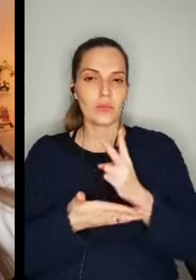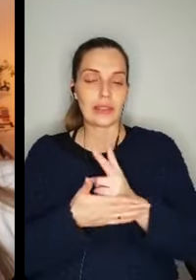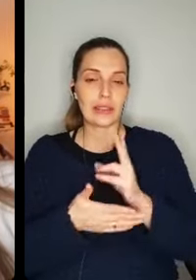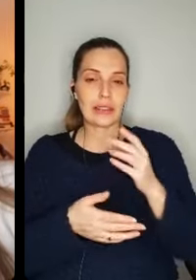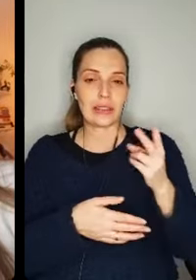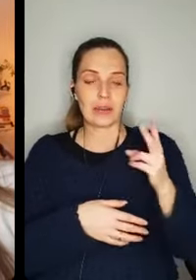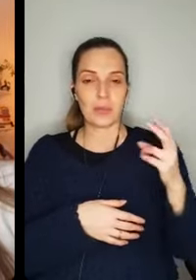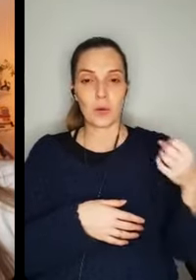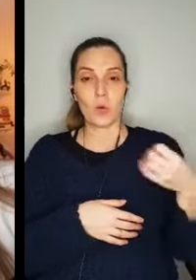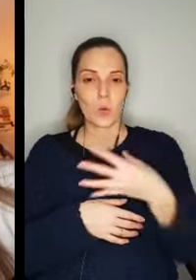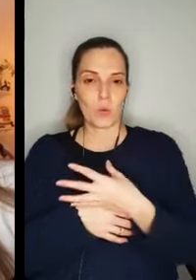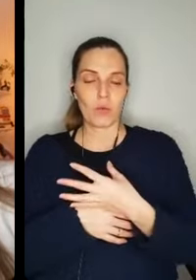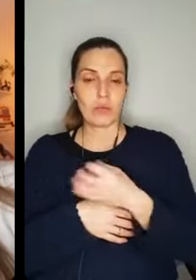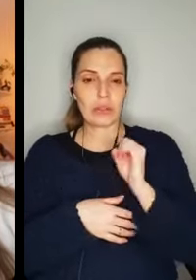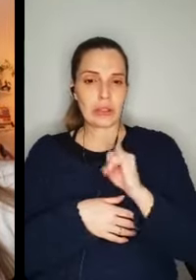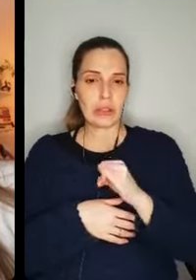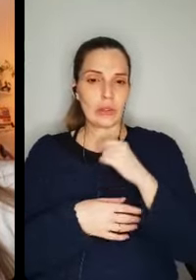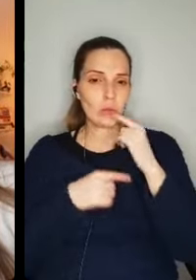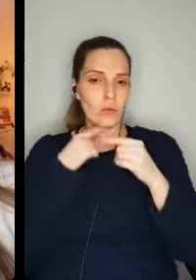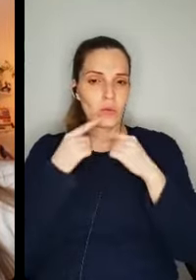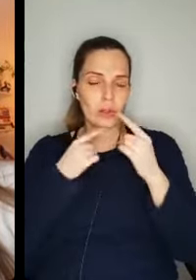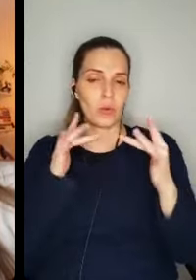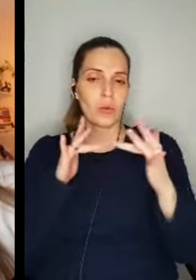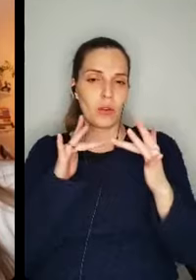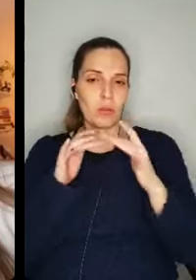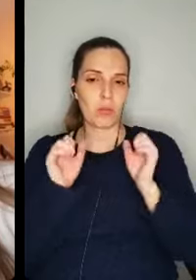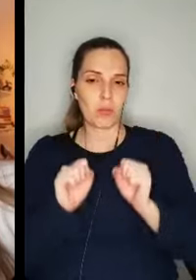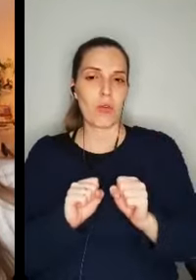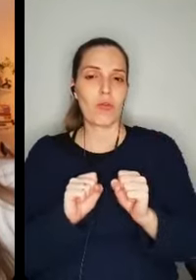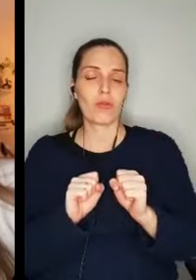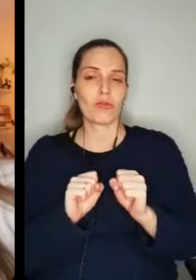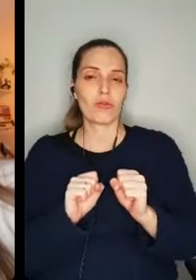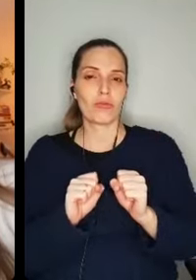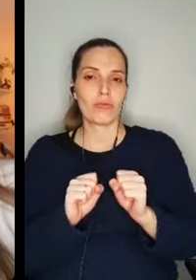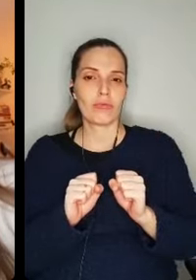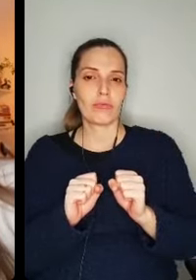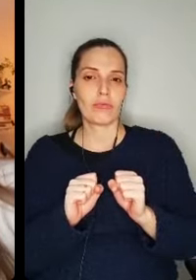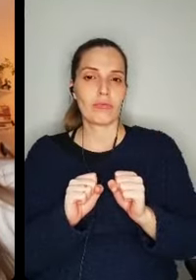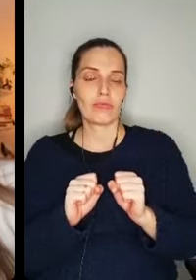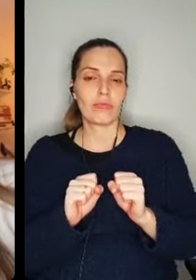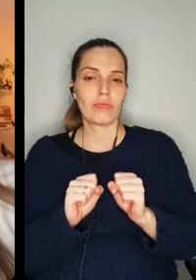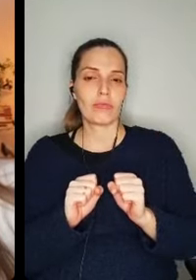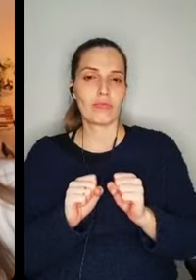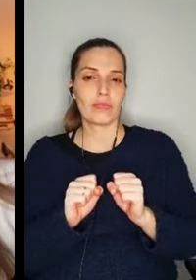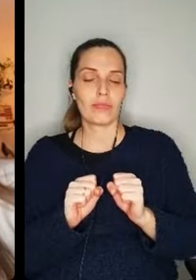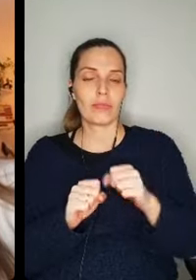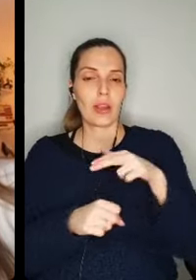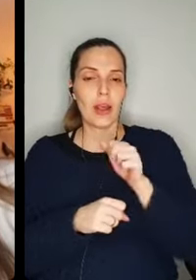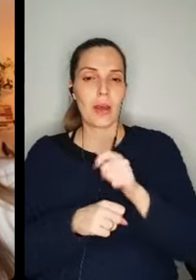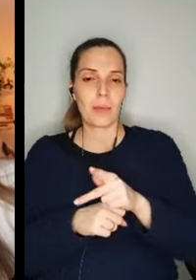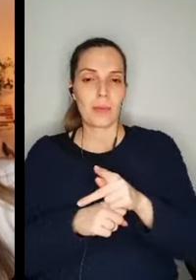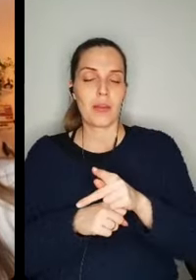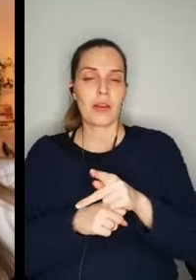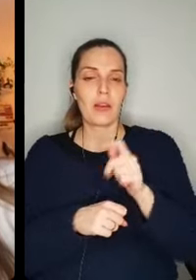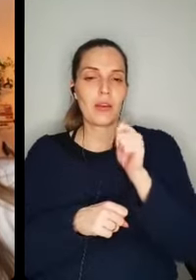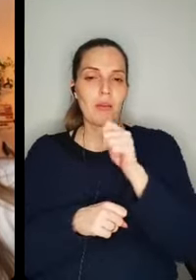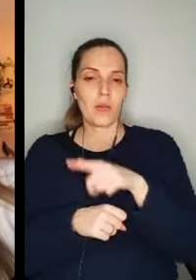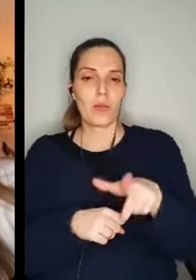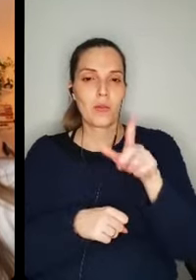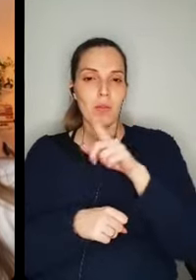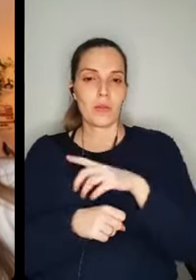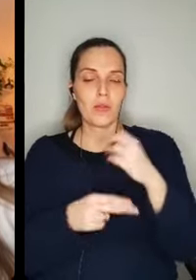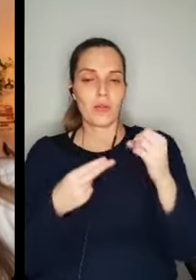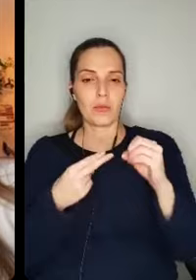tenha ficado, vocês também podem entrar em contato aqui pelo Instagram do NAP, pelo e-mail nap@ufscs.edu.br. E acho que é isso, pessoal. Muito